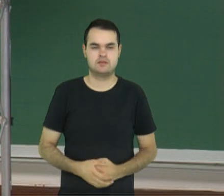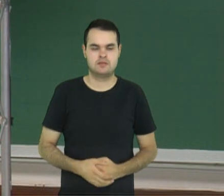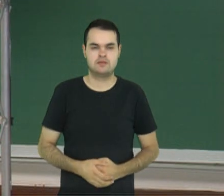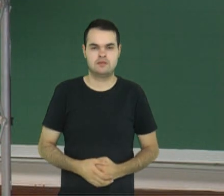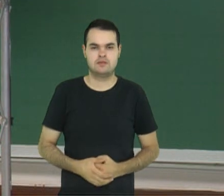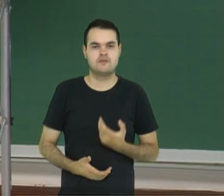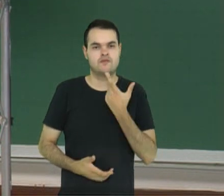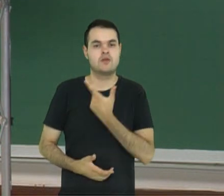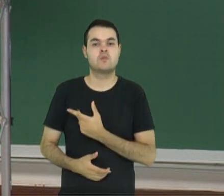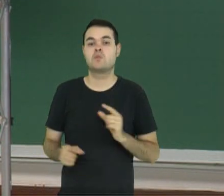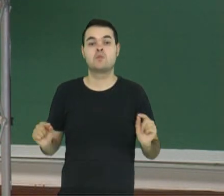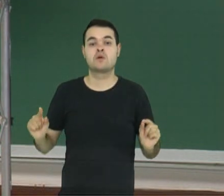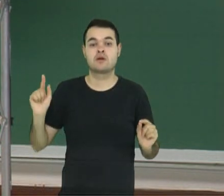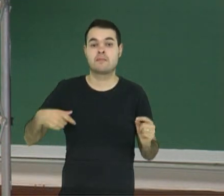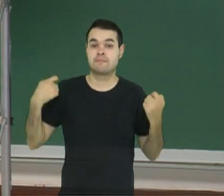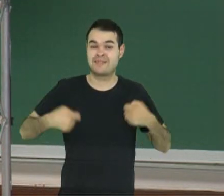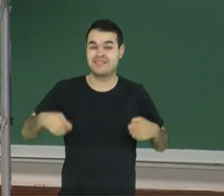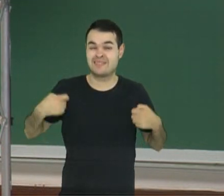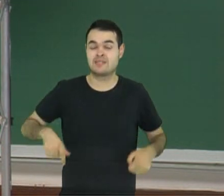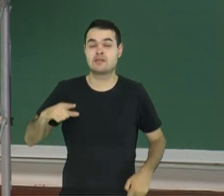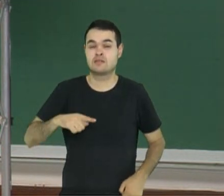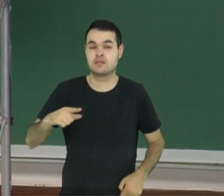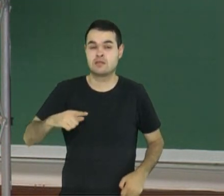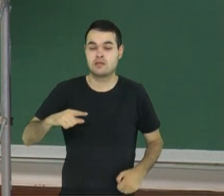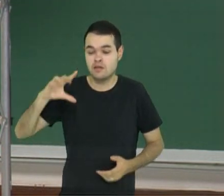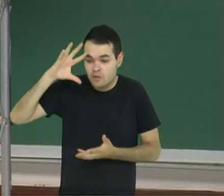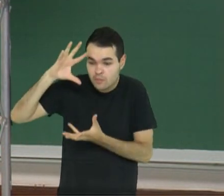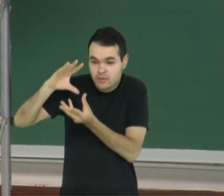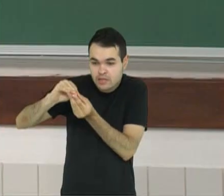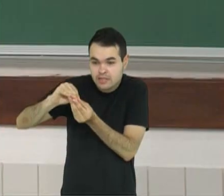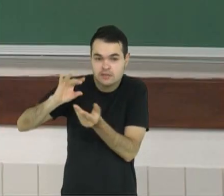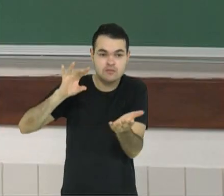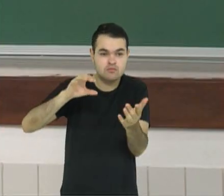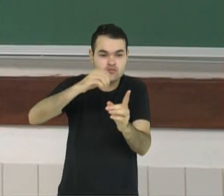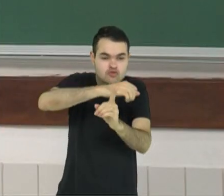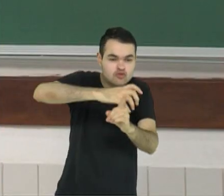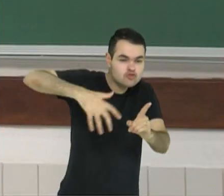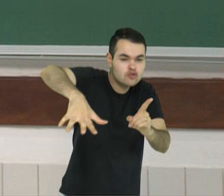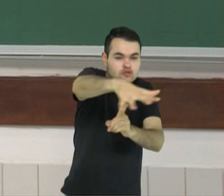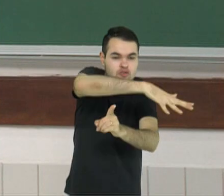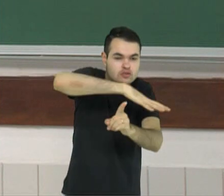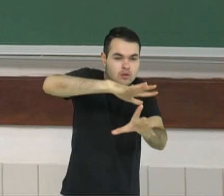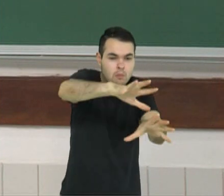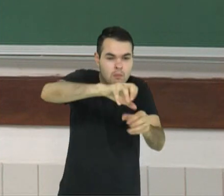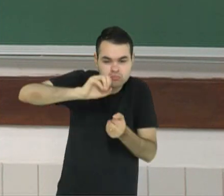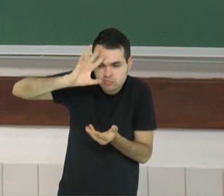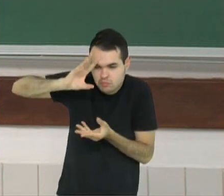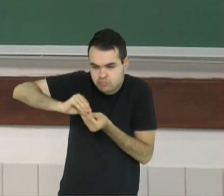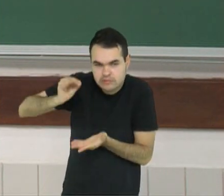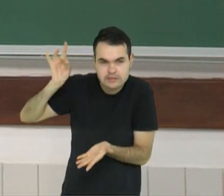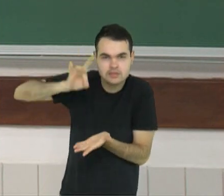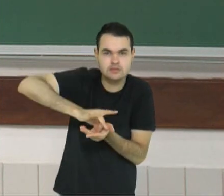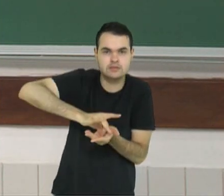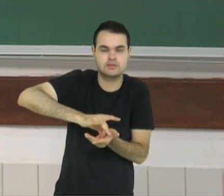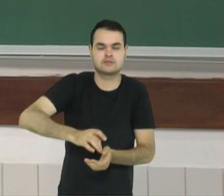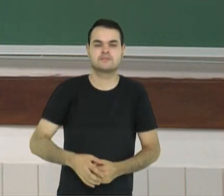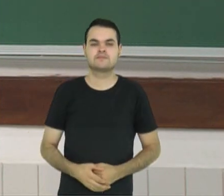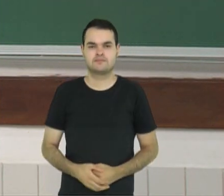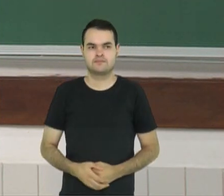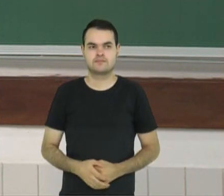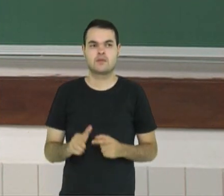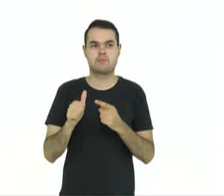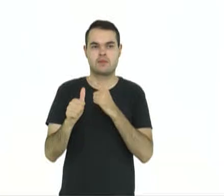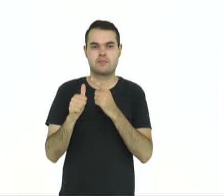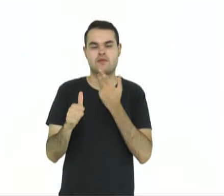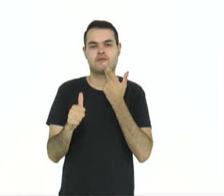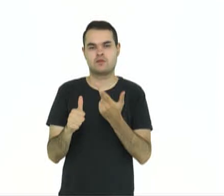Ele está falando exatamente que tem que interpretar uma realidade social e tem que existir uma interpretação. A primeira questão